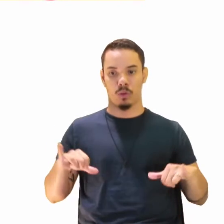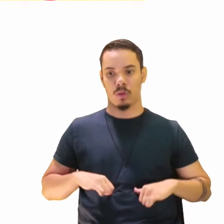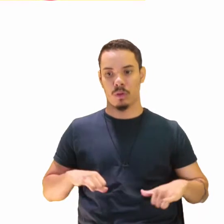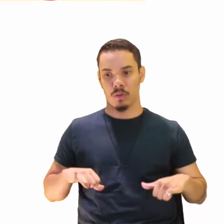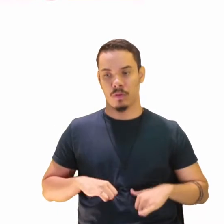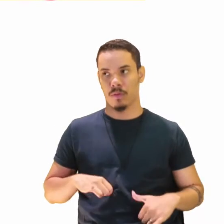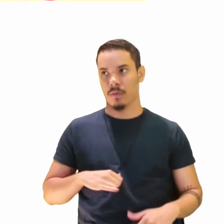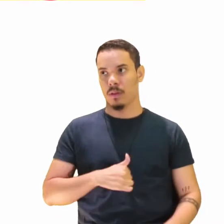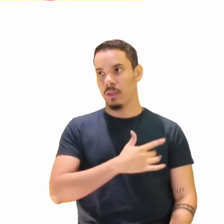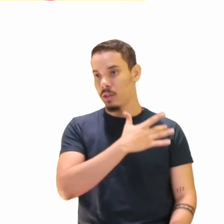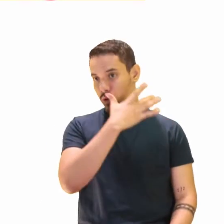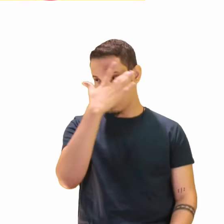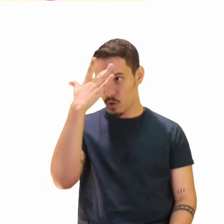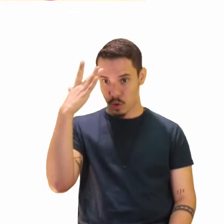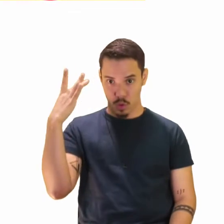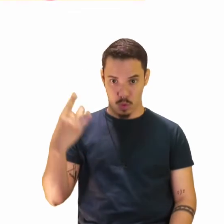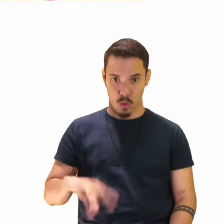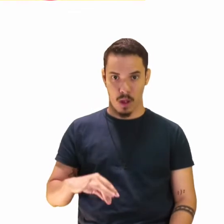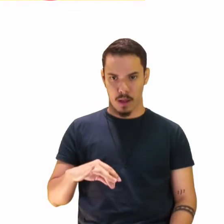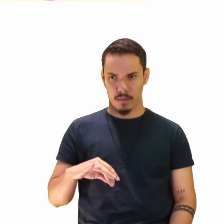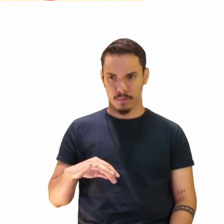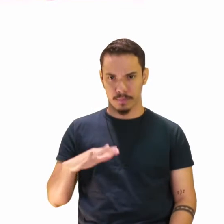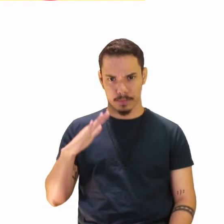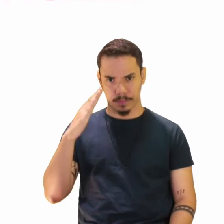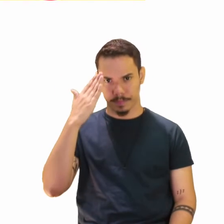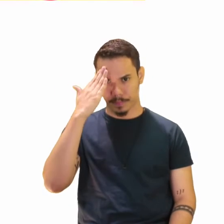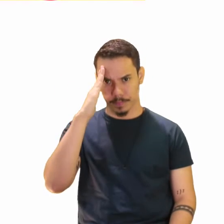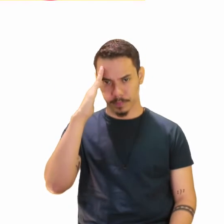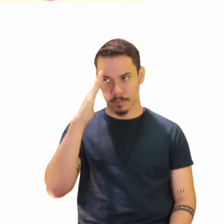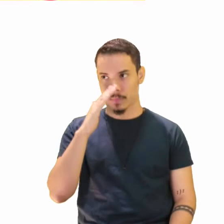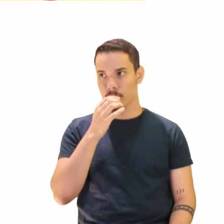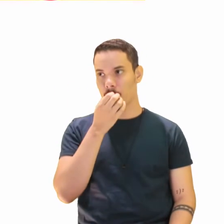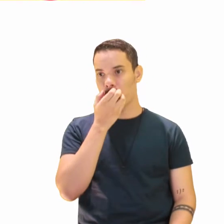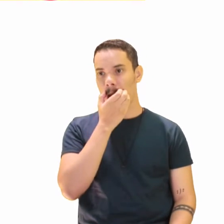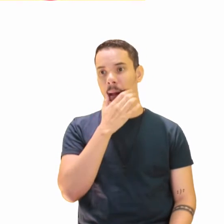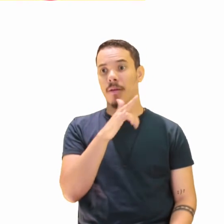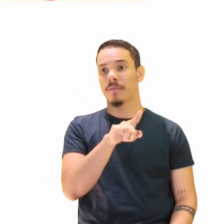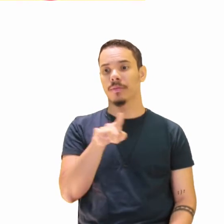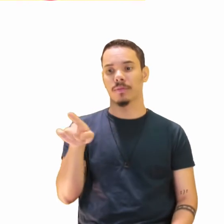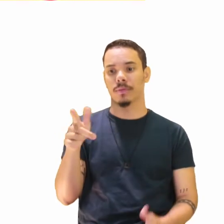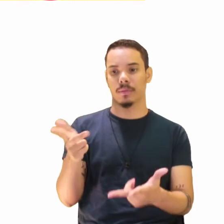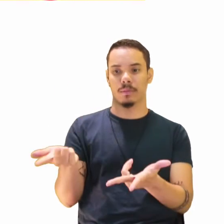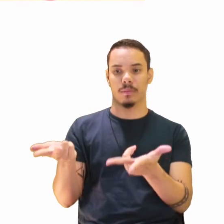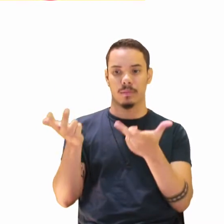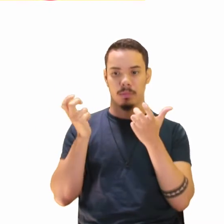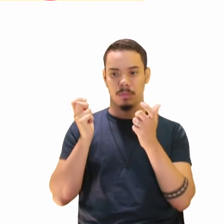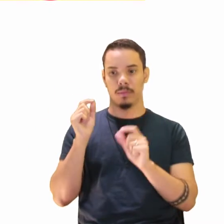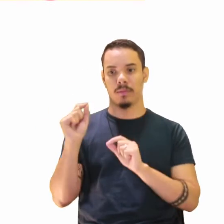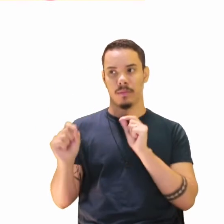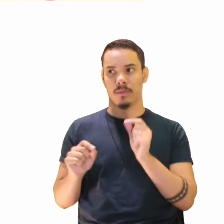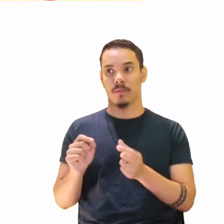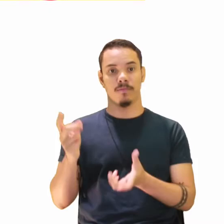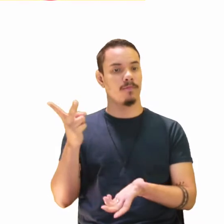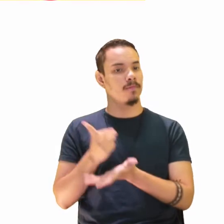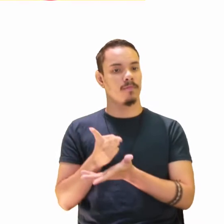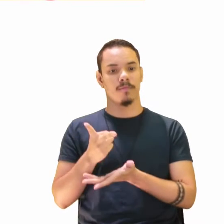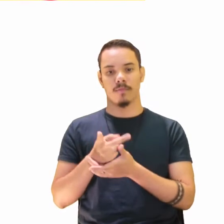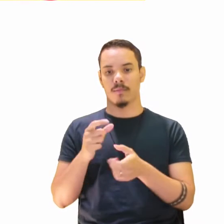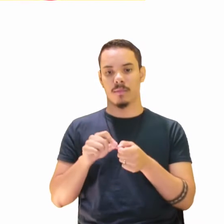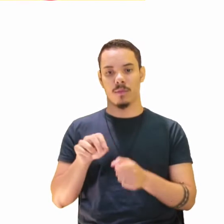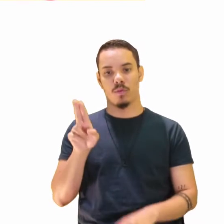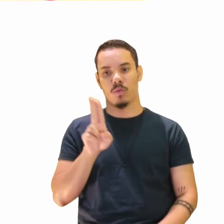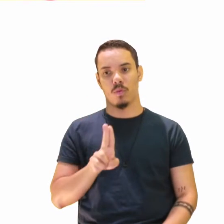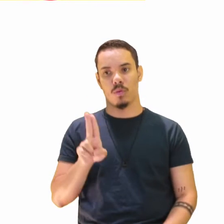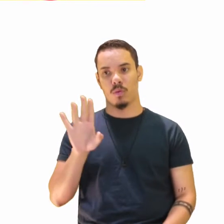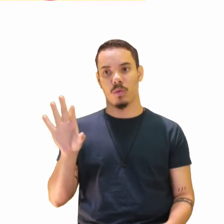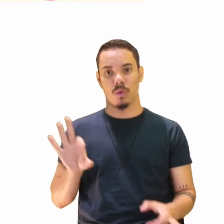suar. Beleza? Então, você percebe aqui essa repetição aqui, ó, e sempre fazendo uso do conectivo,